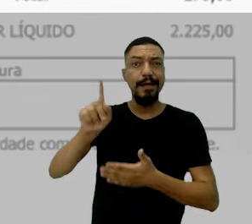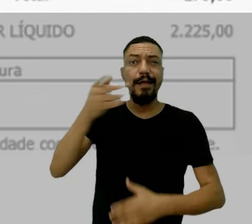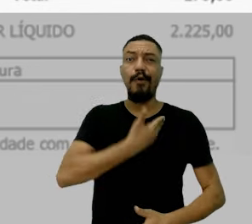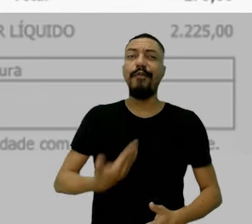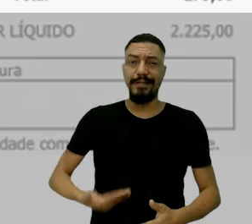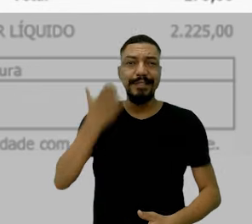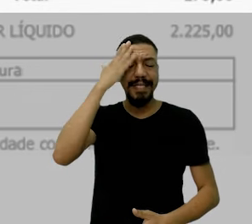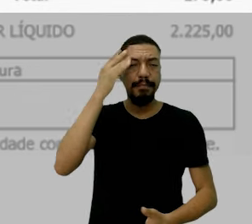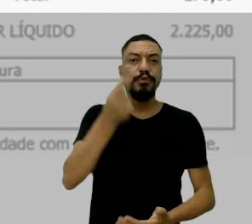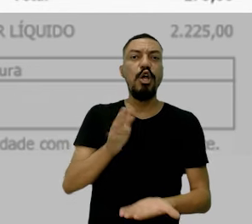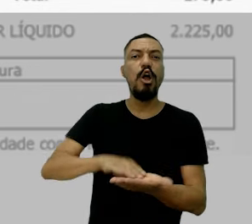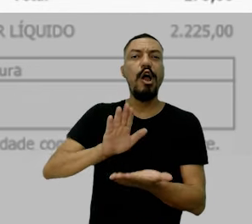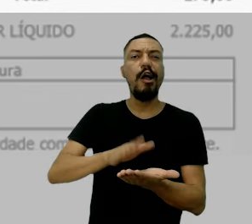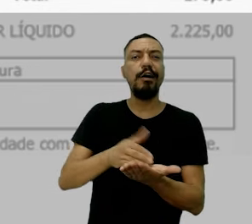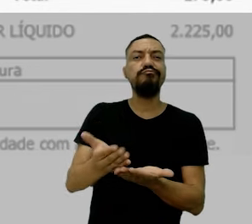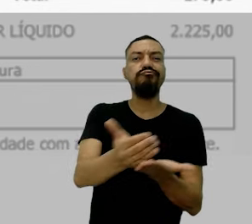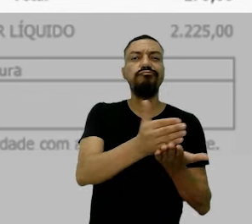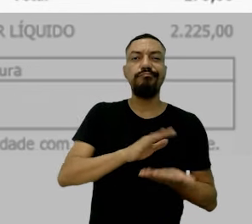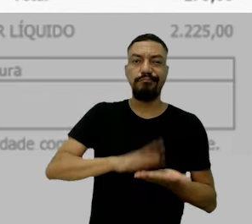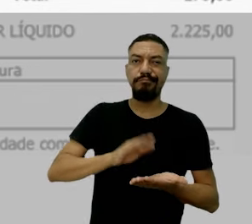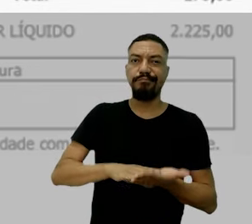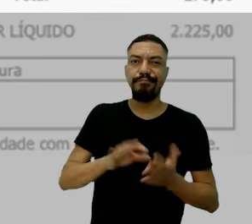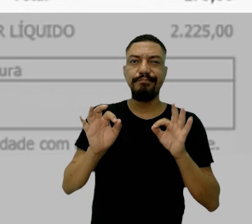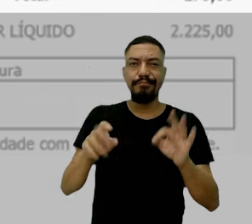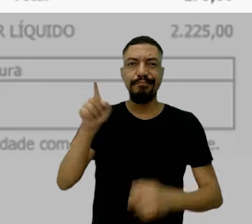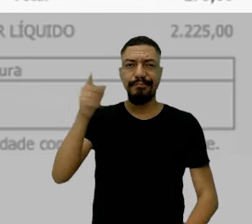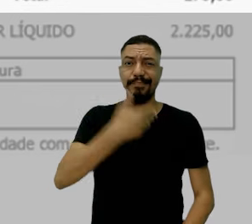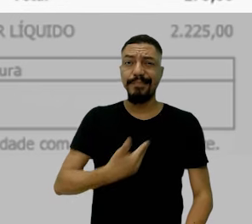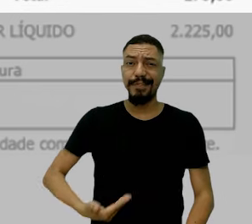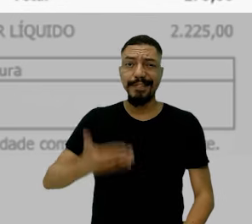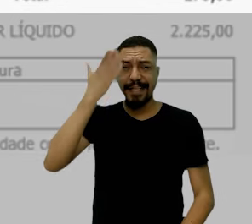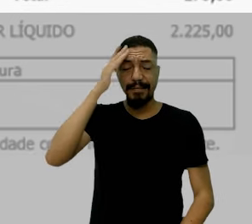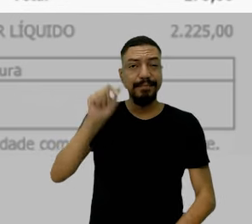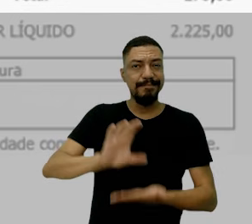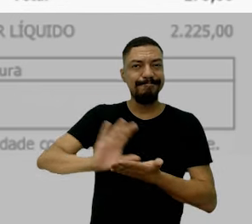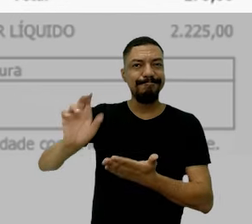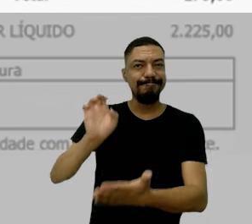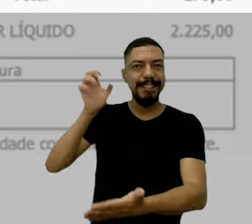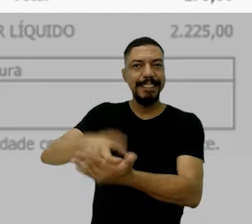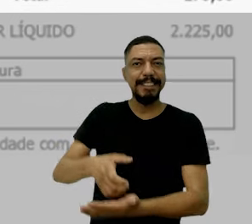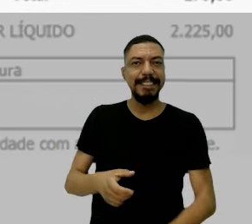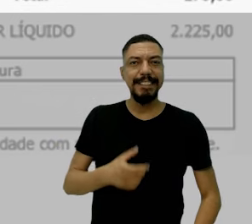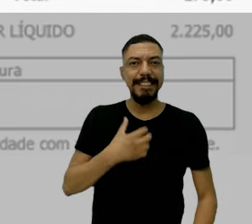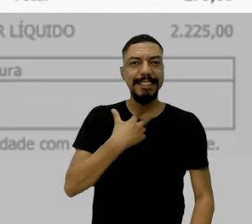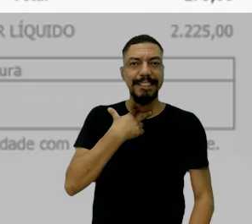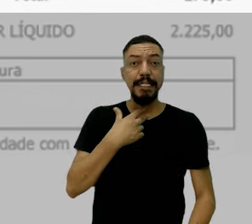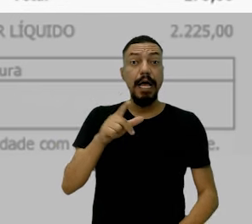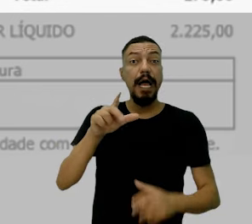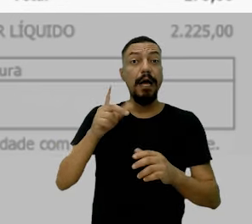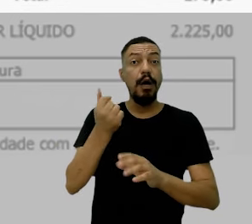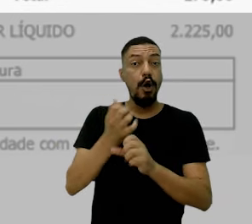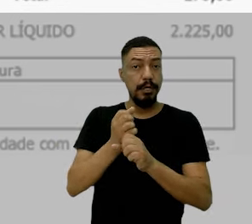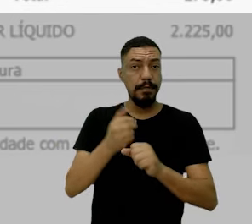gente, que os governos sabem fazer é cobrar. Cobram, que é uma beleza. Então, você tem que pagar. Vem uma guia